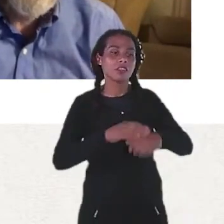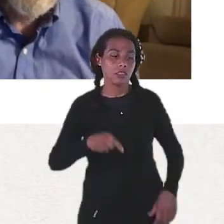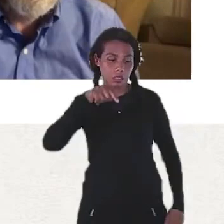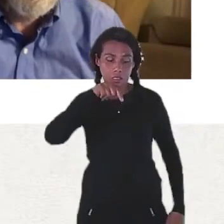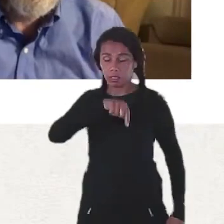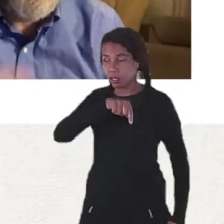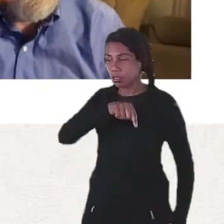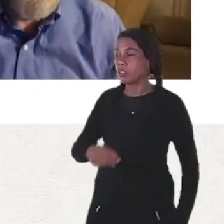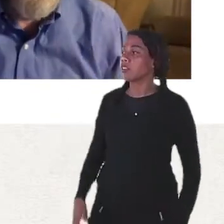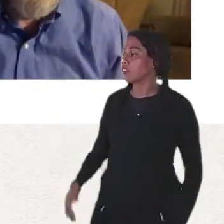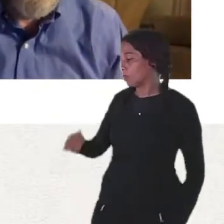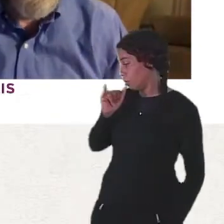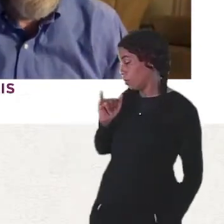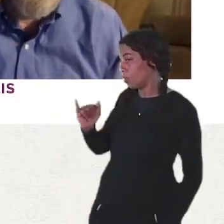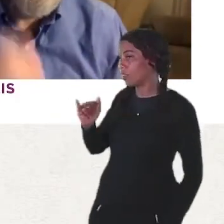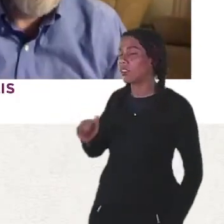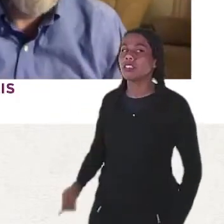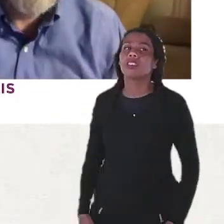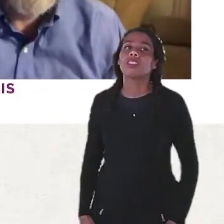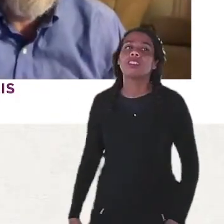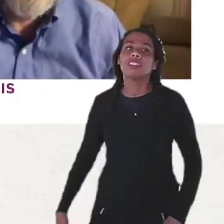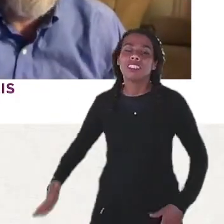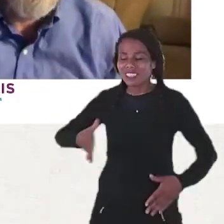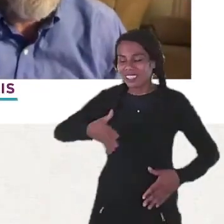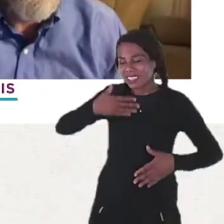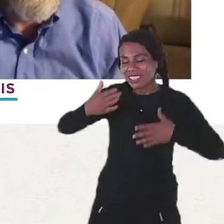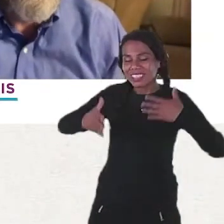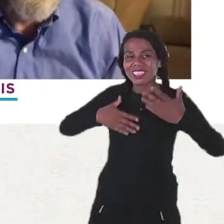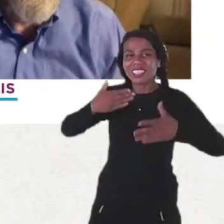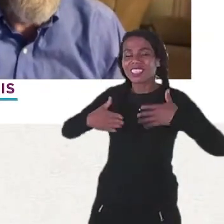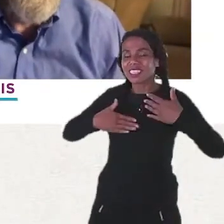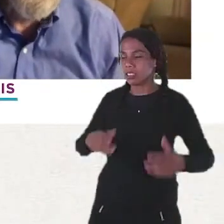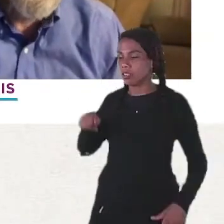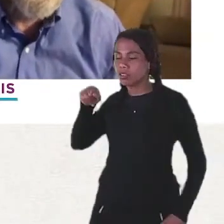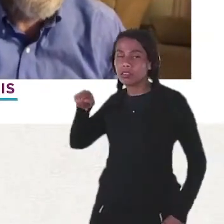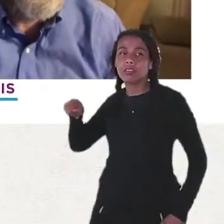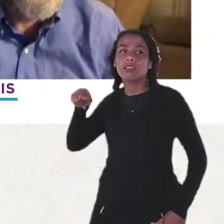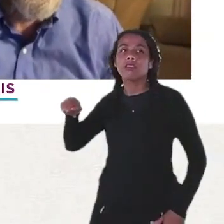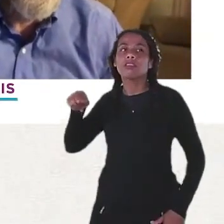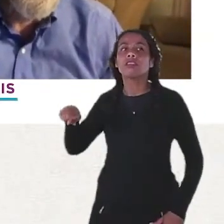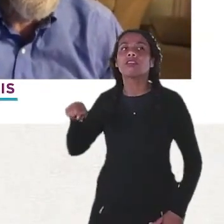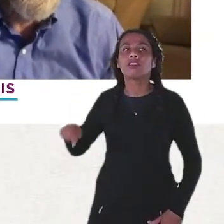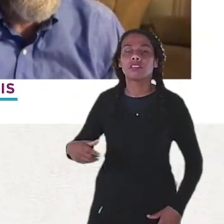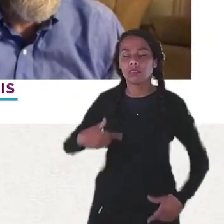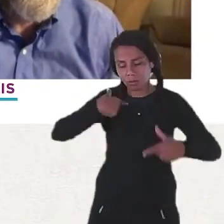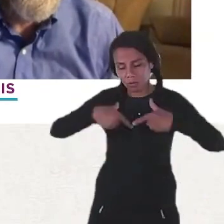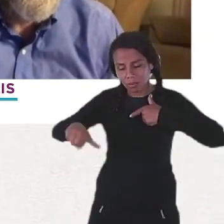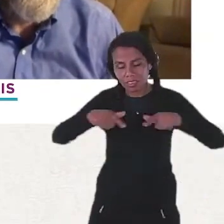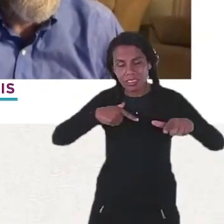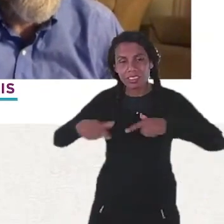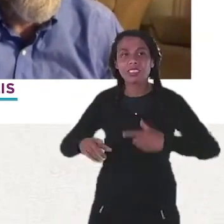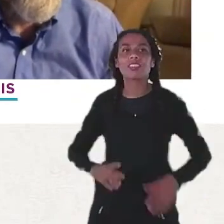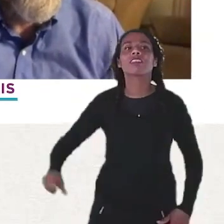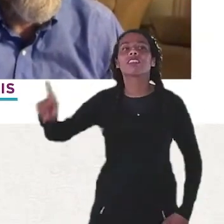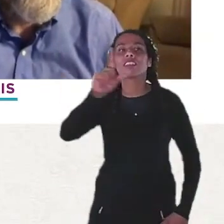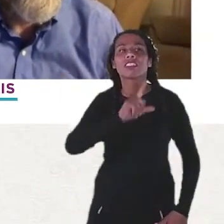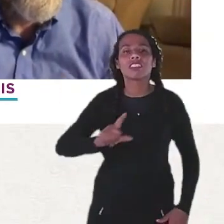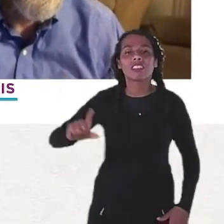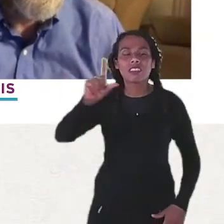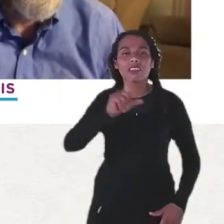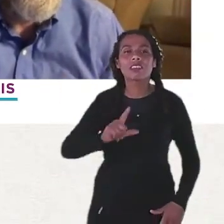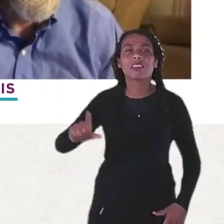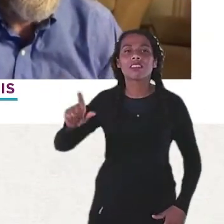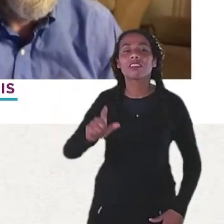paredes amarelas. Carreira que eu acompanho há tantos anos, mesmo fora da literatura, mas agora na literatura eu me sinto muito